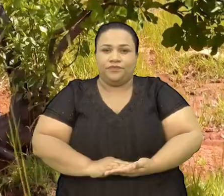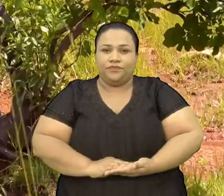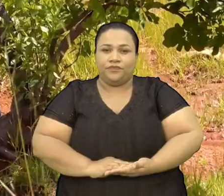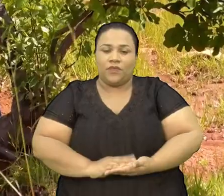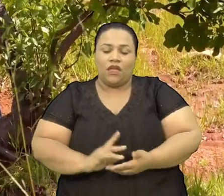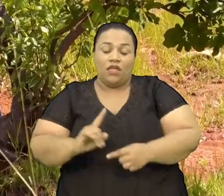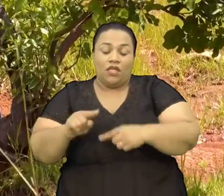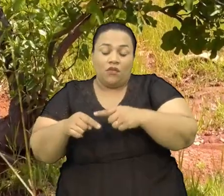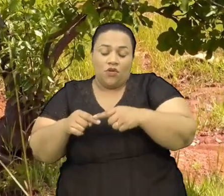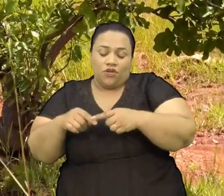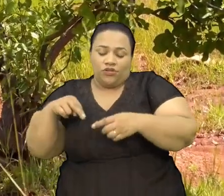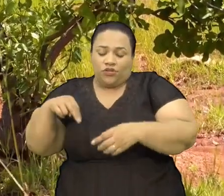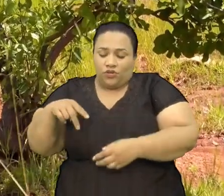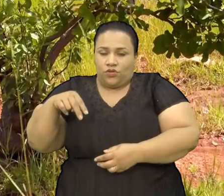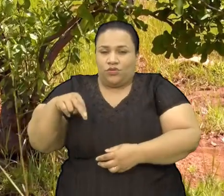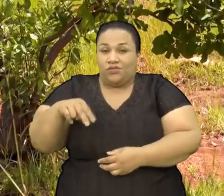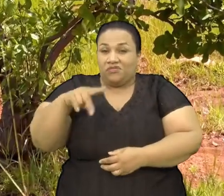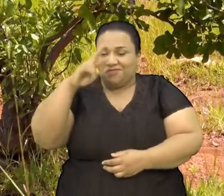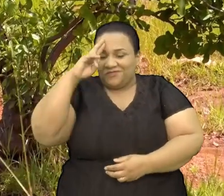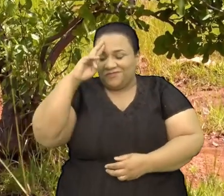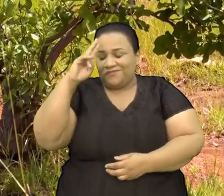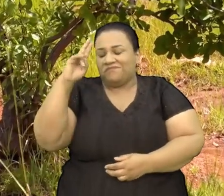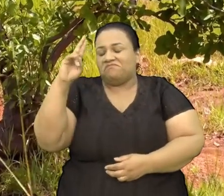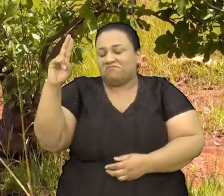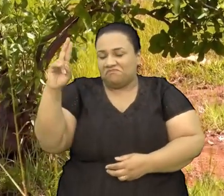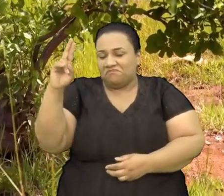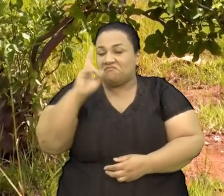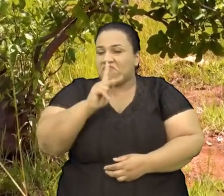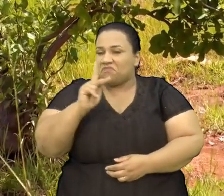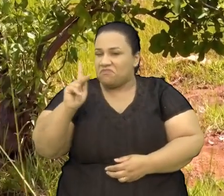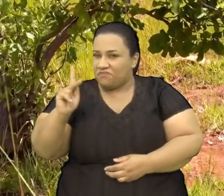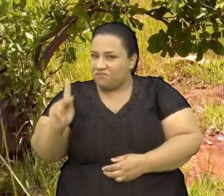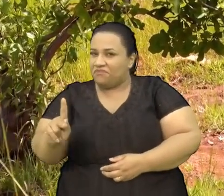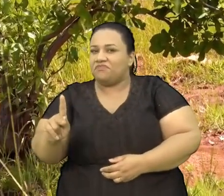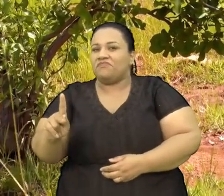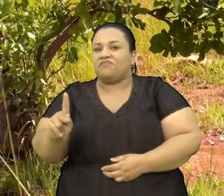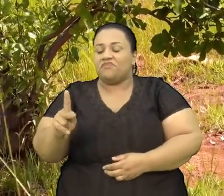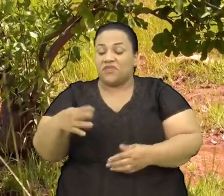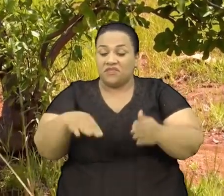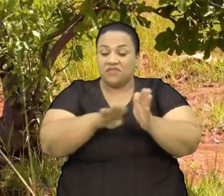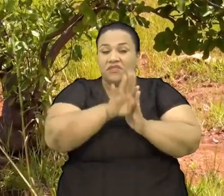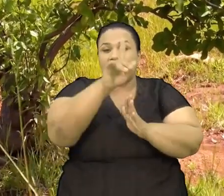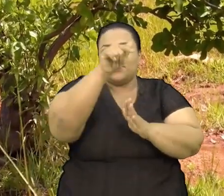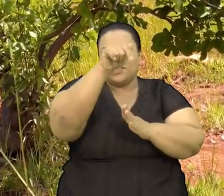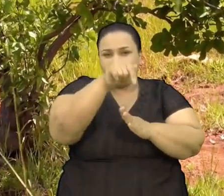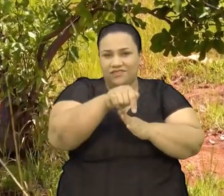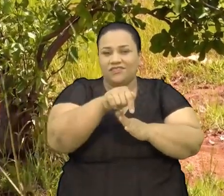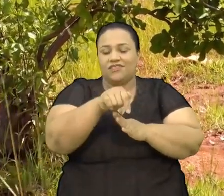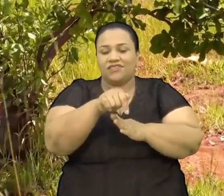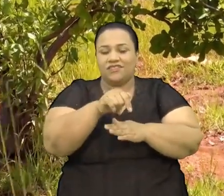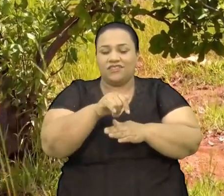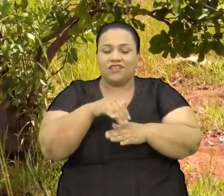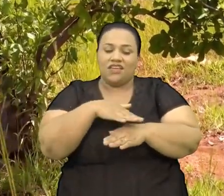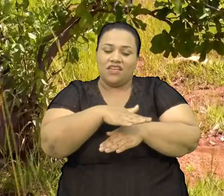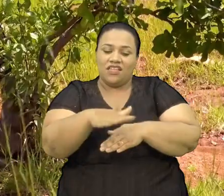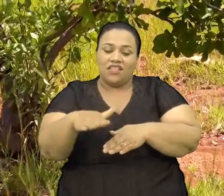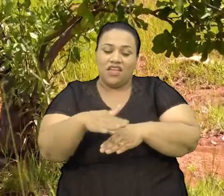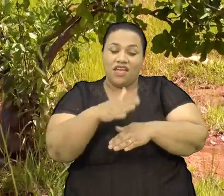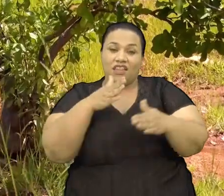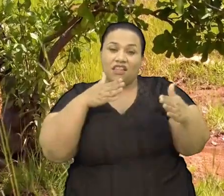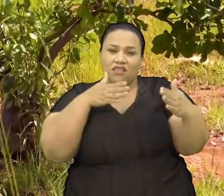Depois de uma boa Caminhada Diretor Professor Regivaldo Chegamos aqui Quase na área